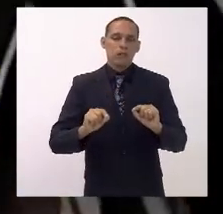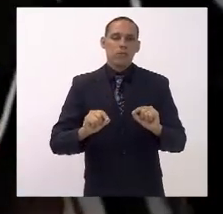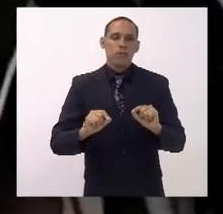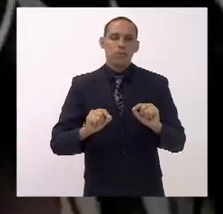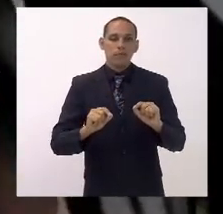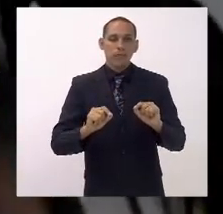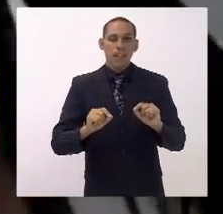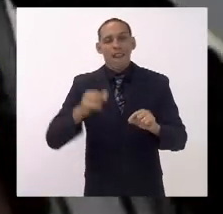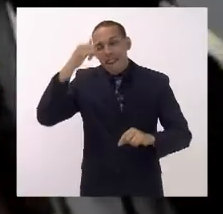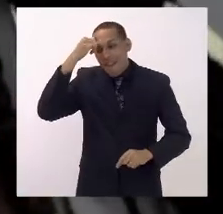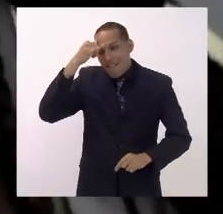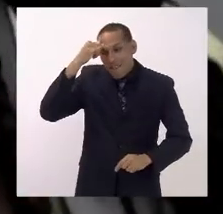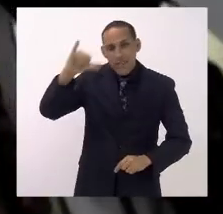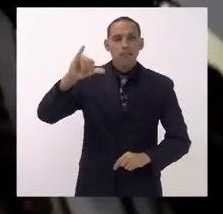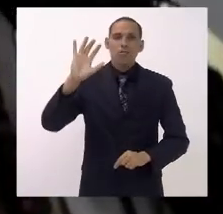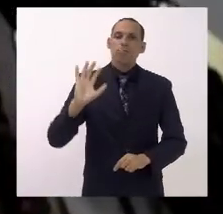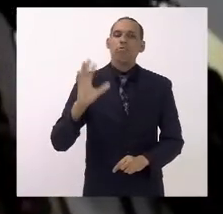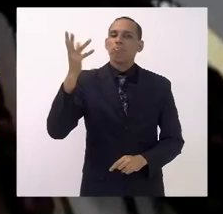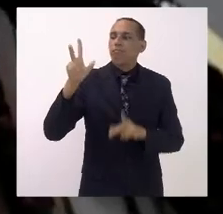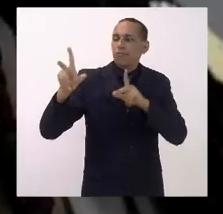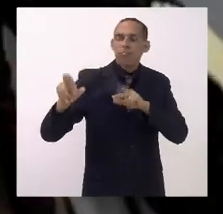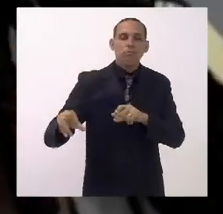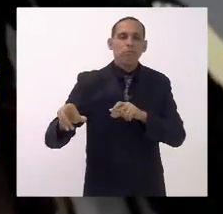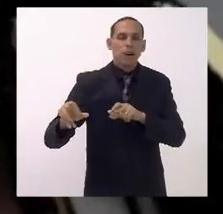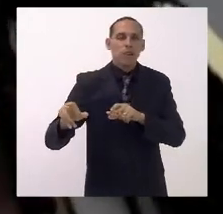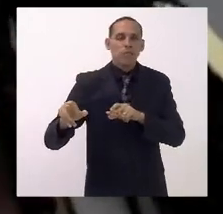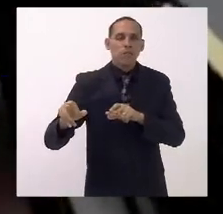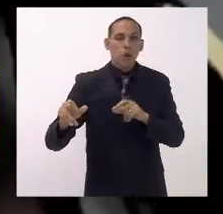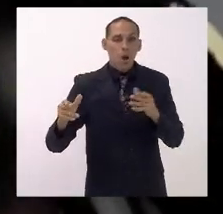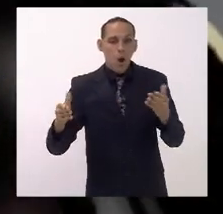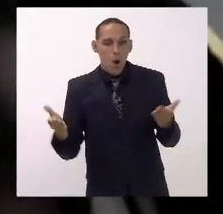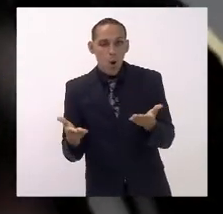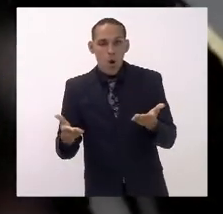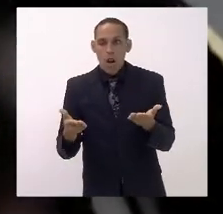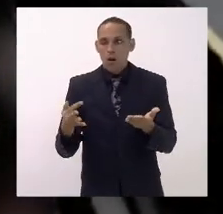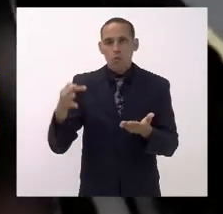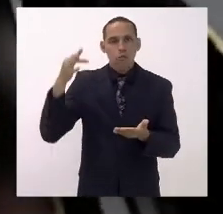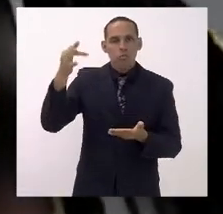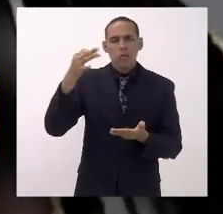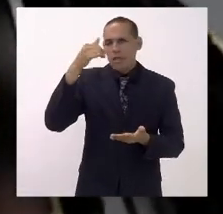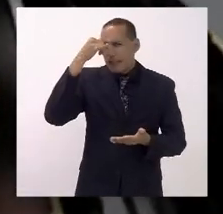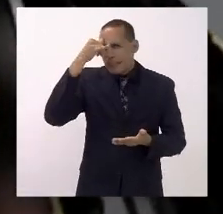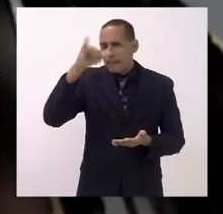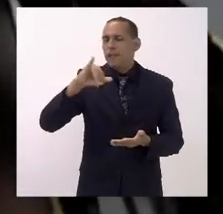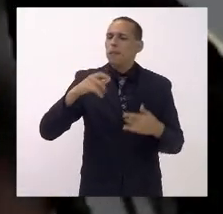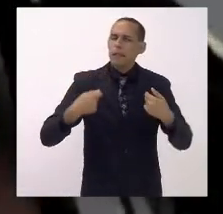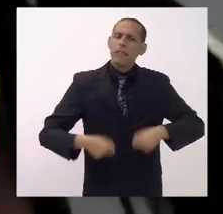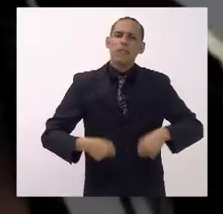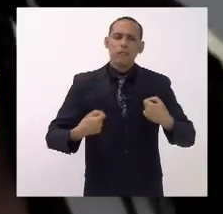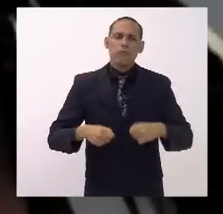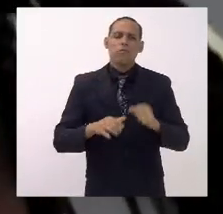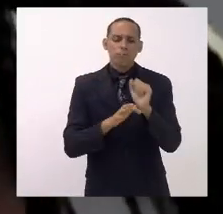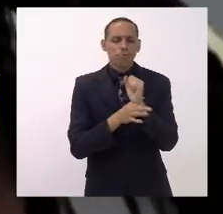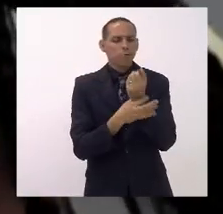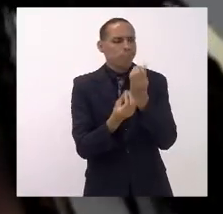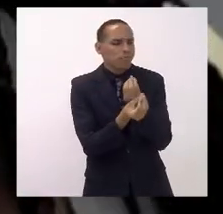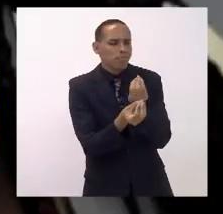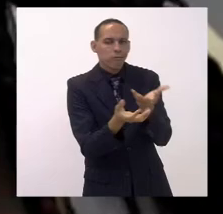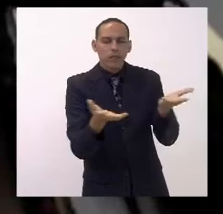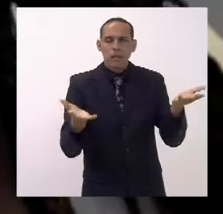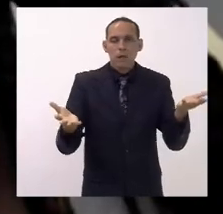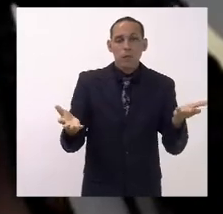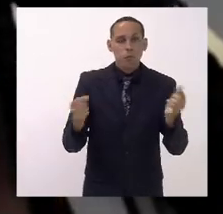de evitar tragédias parecidas, tanto no presente quanto no futuro. A gente precisa garantir, né,